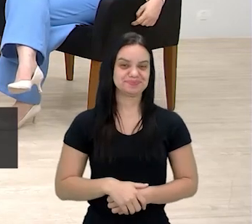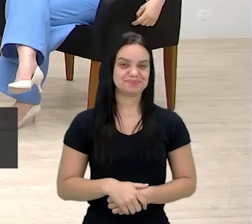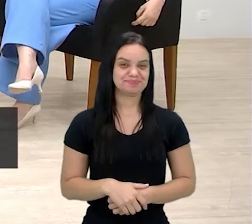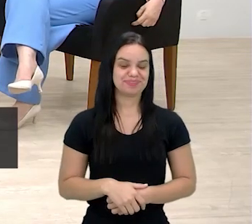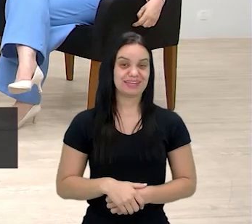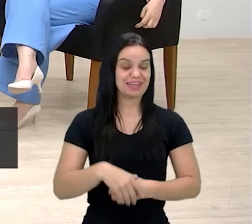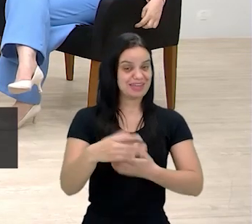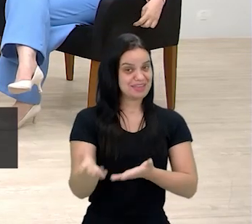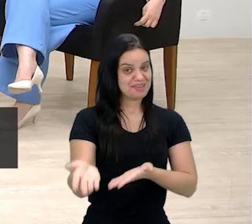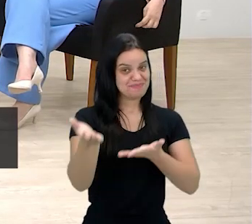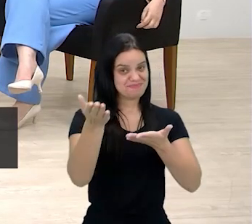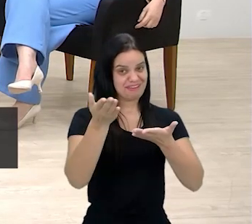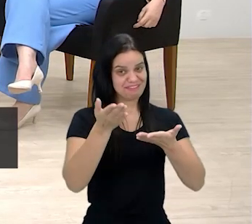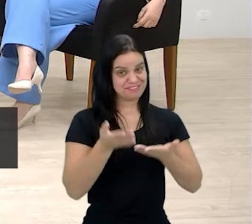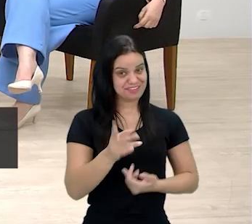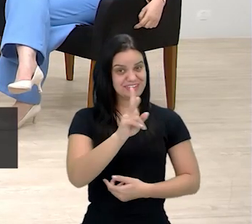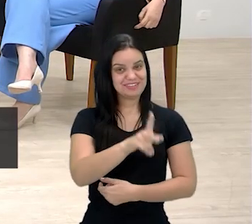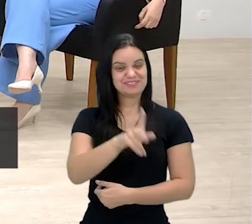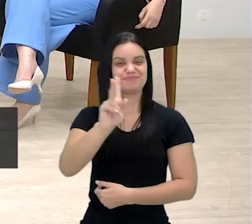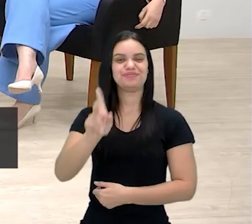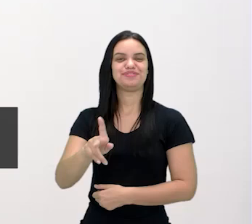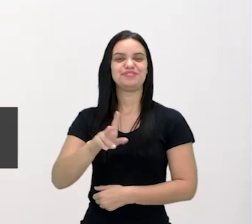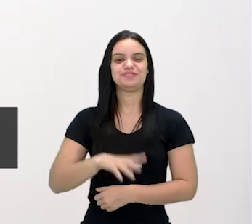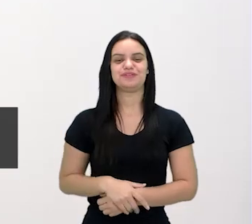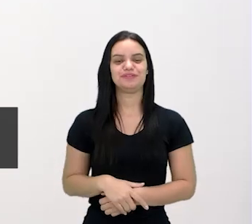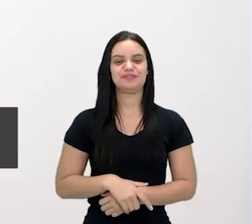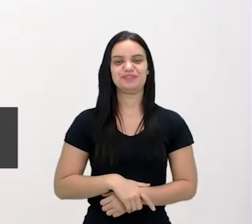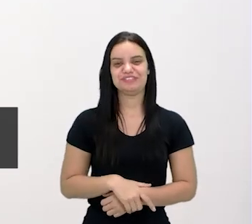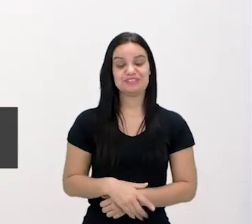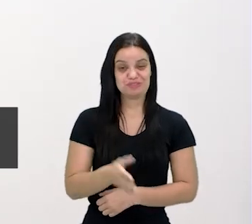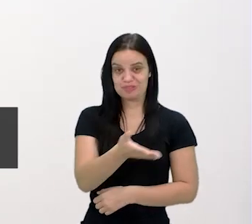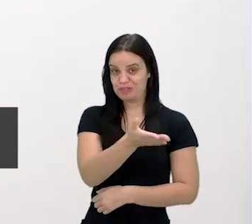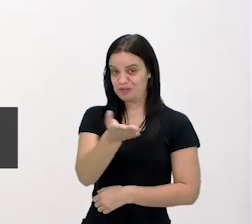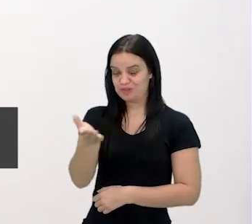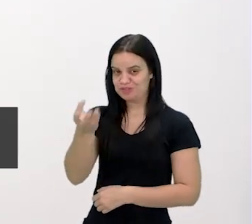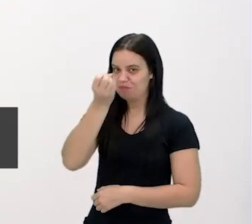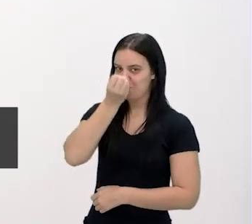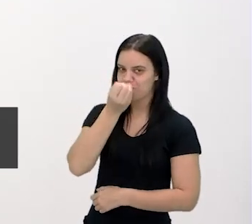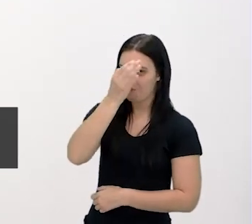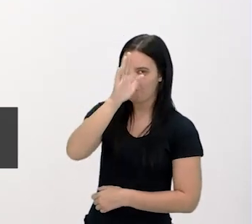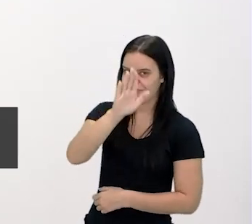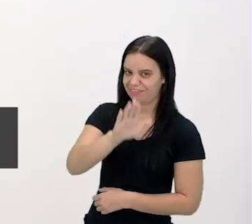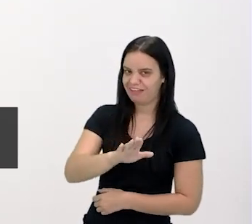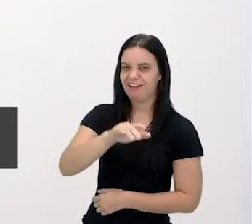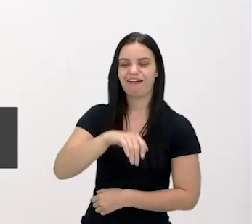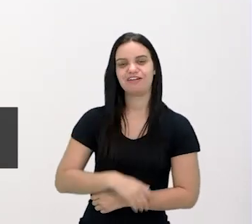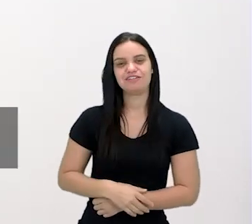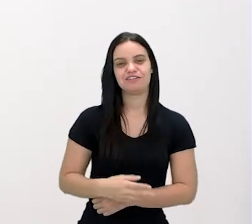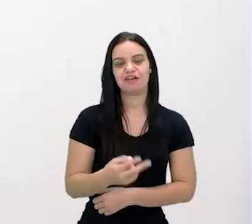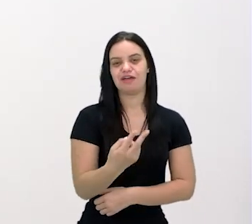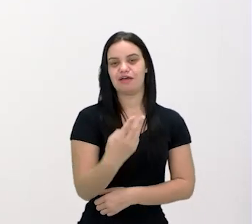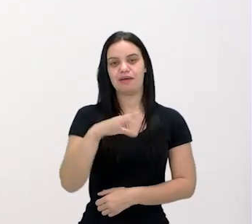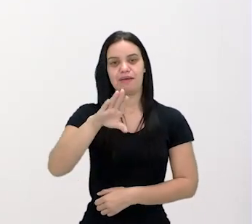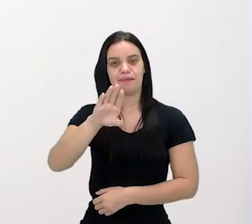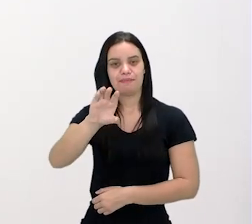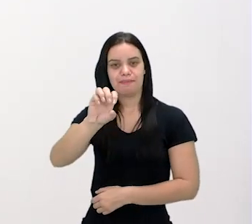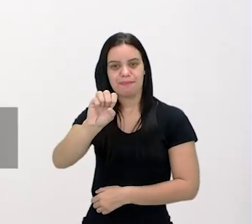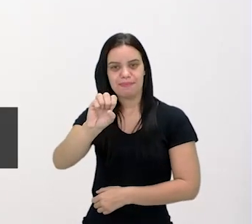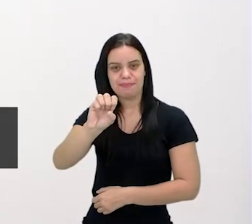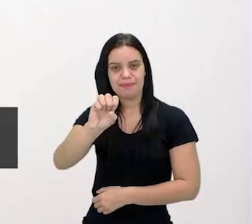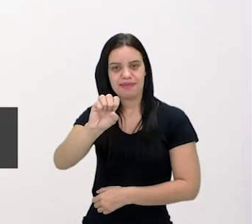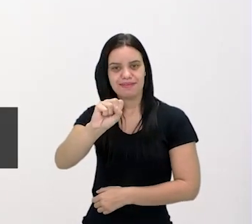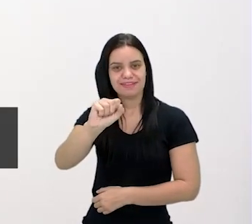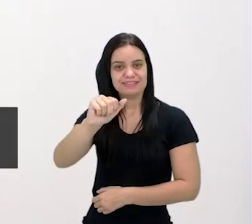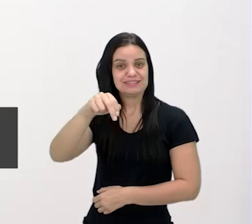Sejam bem-vindos, professores, prezados, né? Uma boa tarde a todos aí. Eu sou o professor Bessani, eu